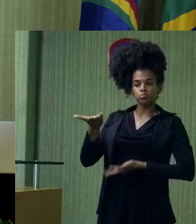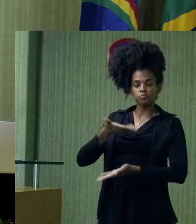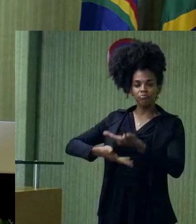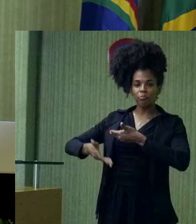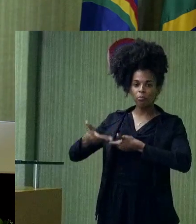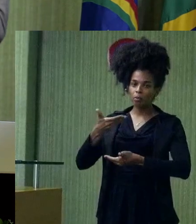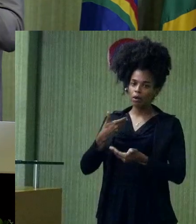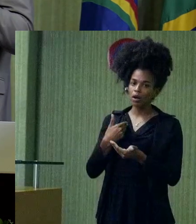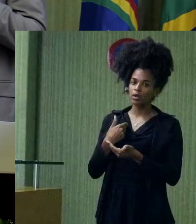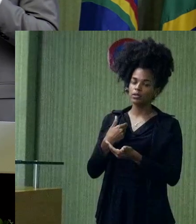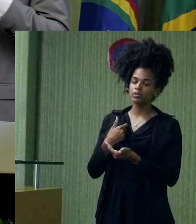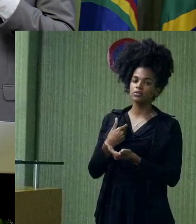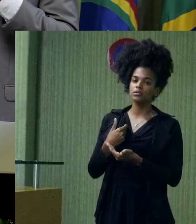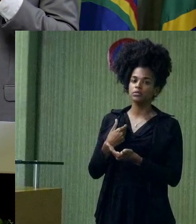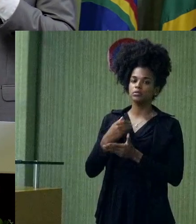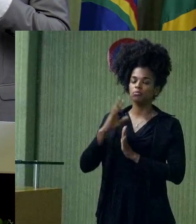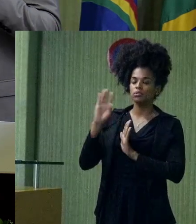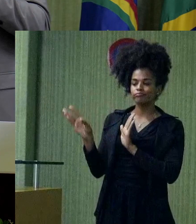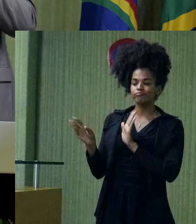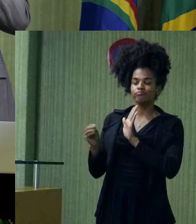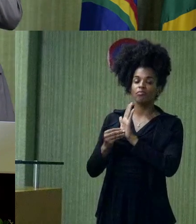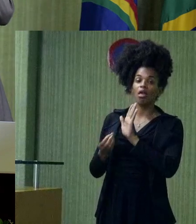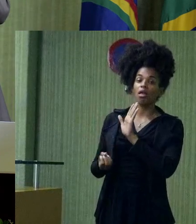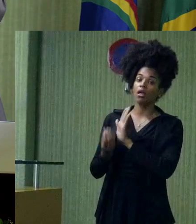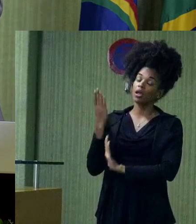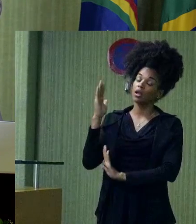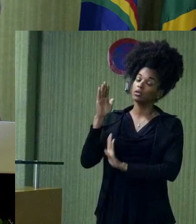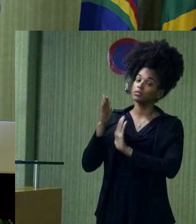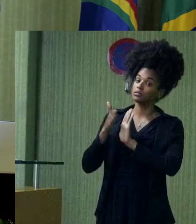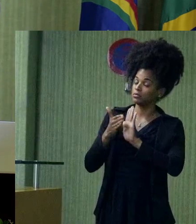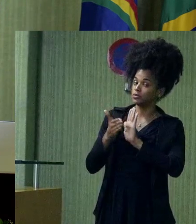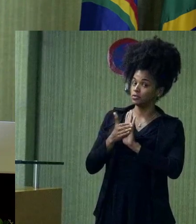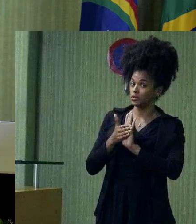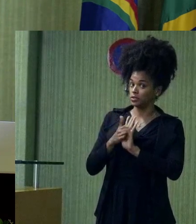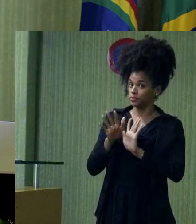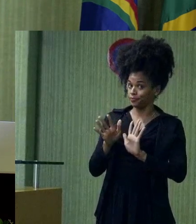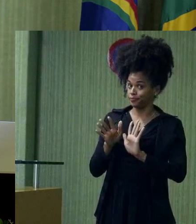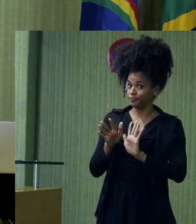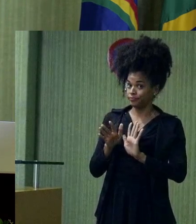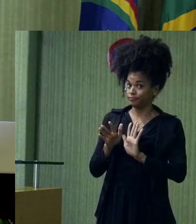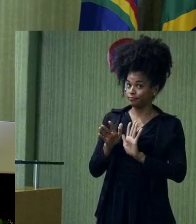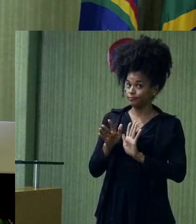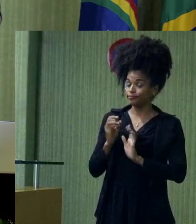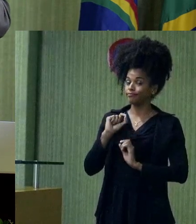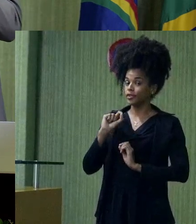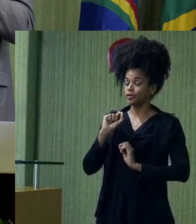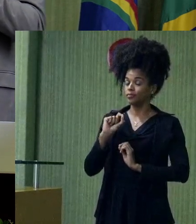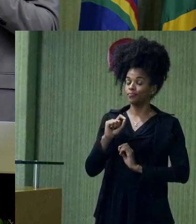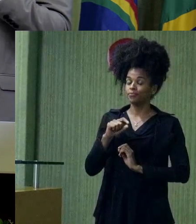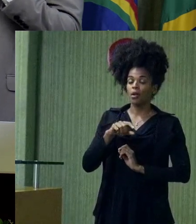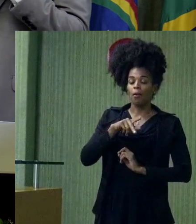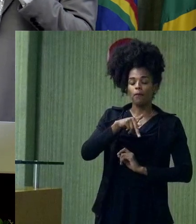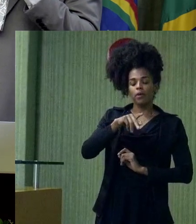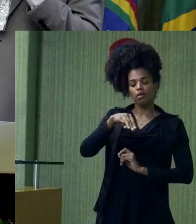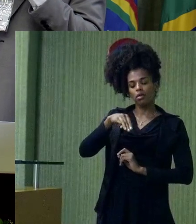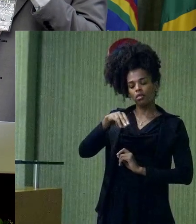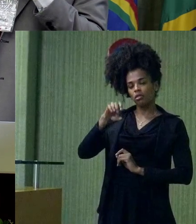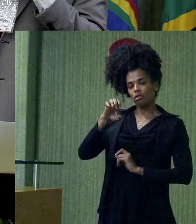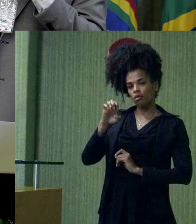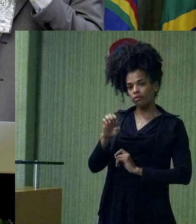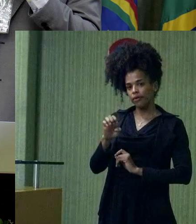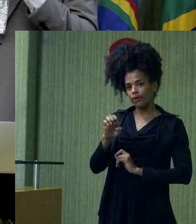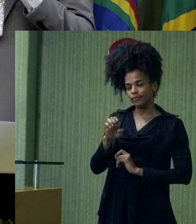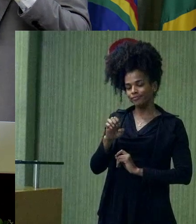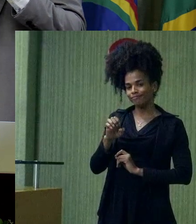elaboração desses planos veja que no pne e no novo pne a palavra Ministério Público não é